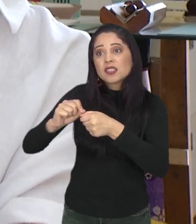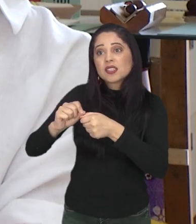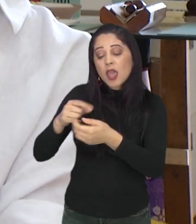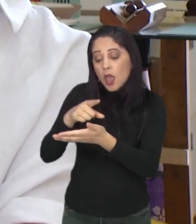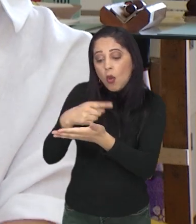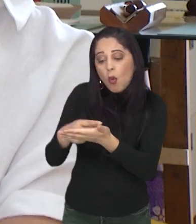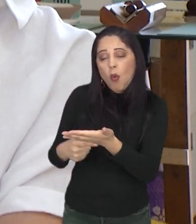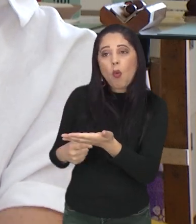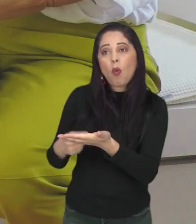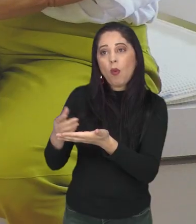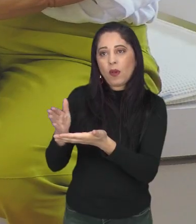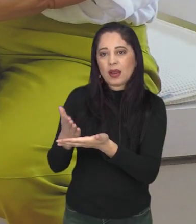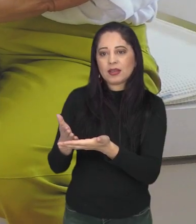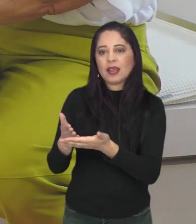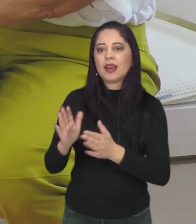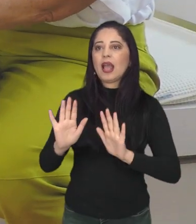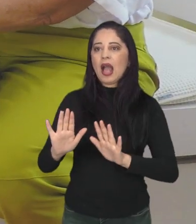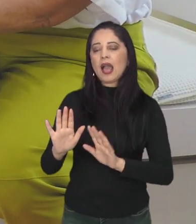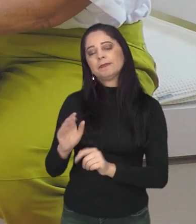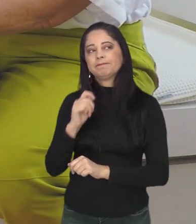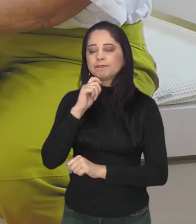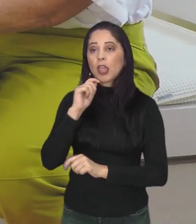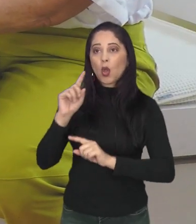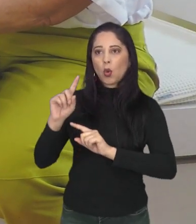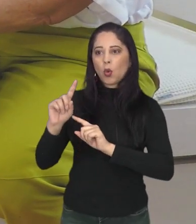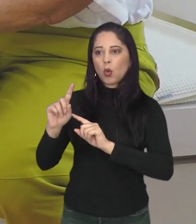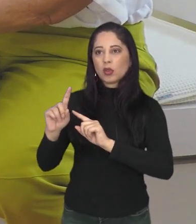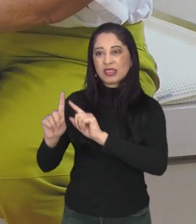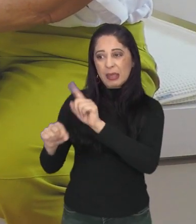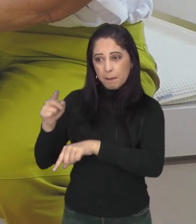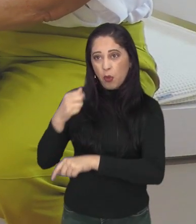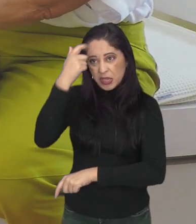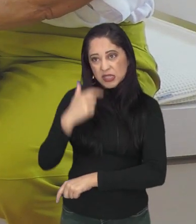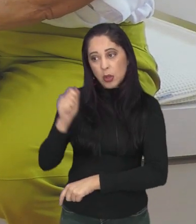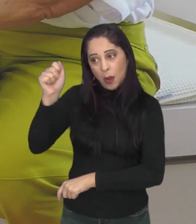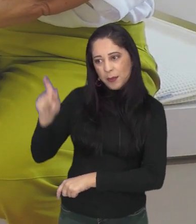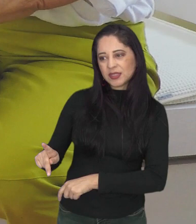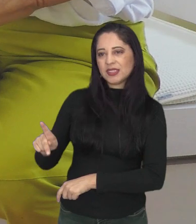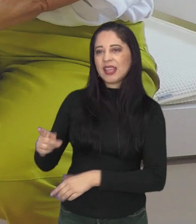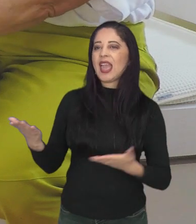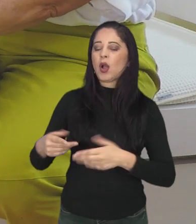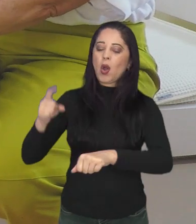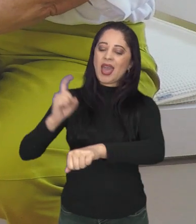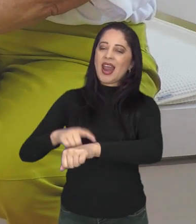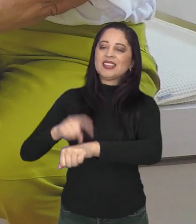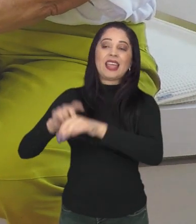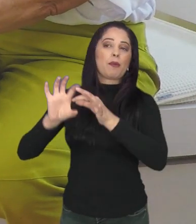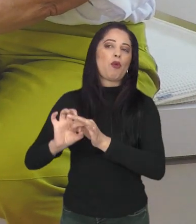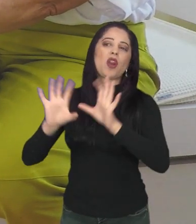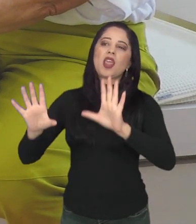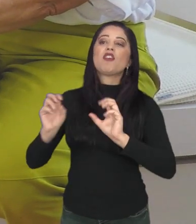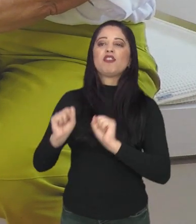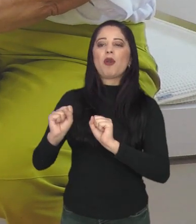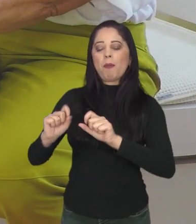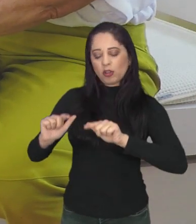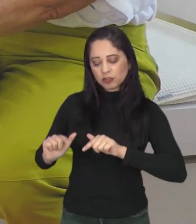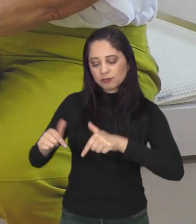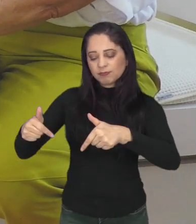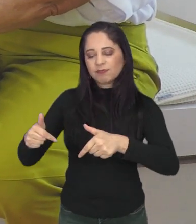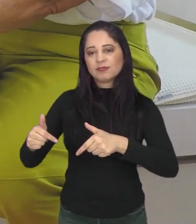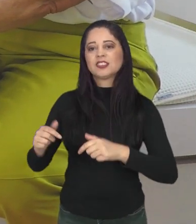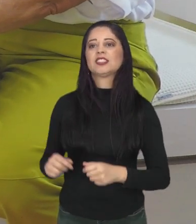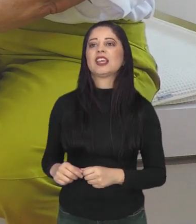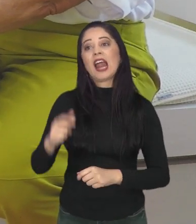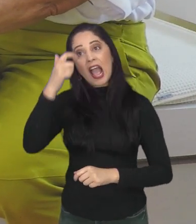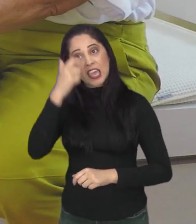caderno costurado a mão então depois que eu me aposentei eu tive mais tempo para me dedicar isso E aí que eu criei